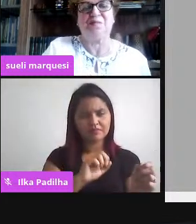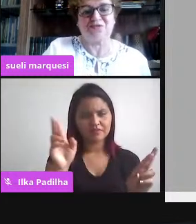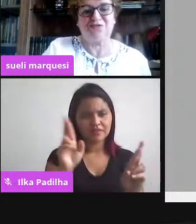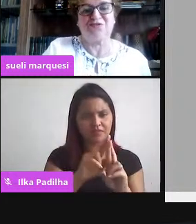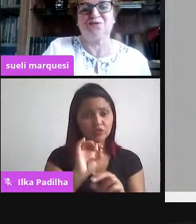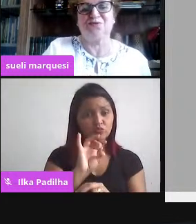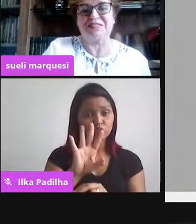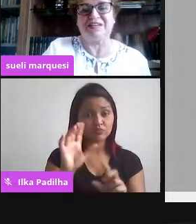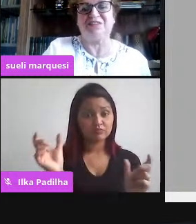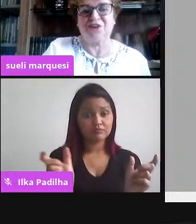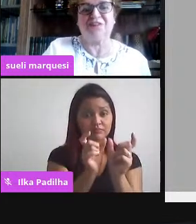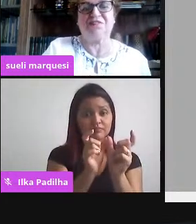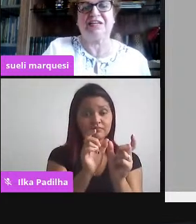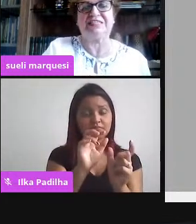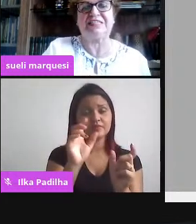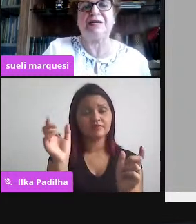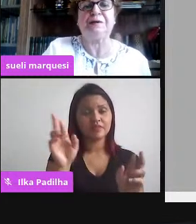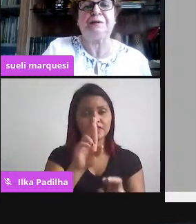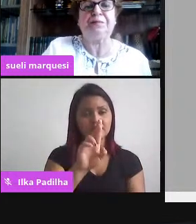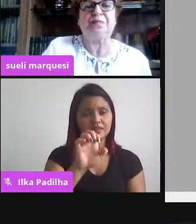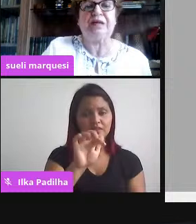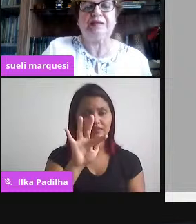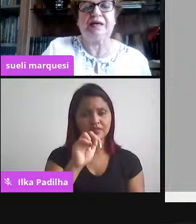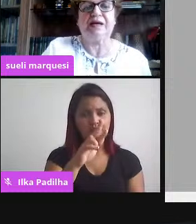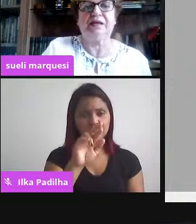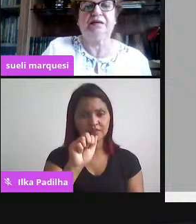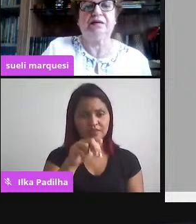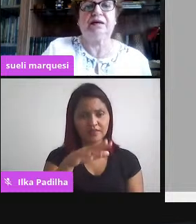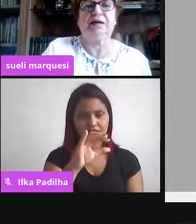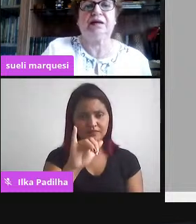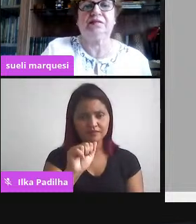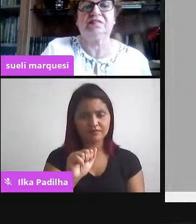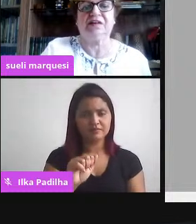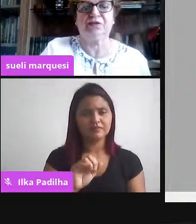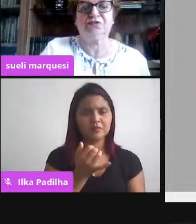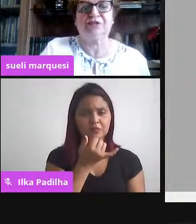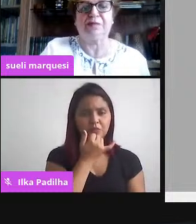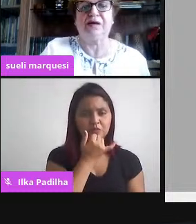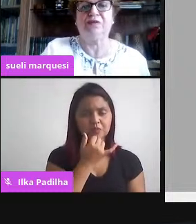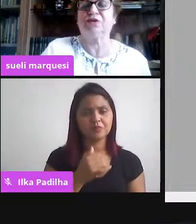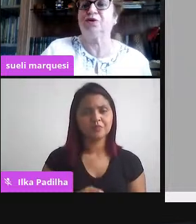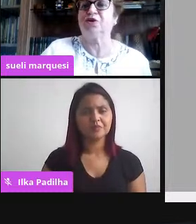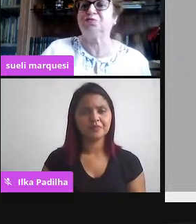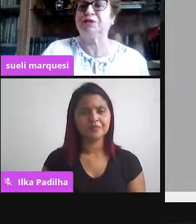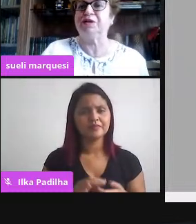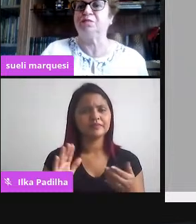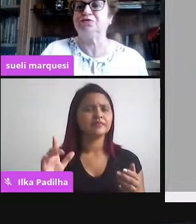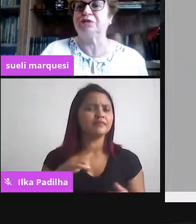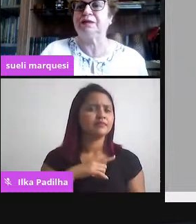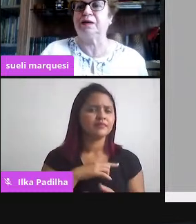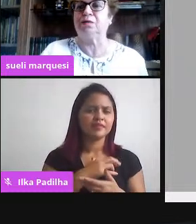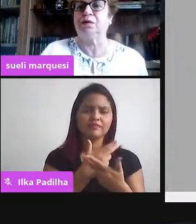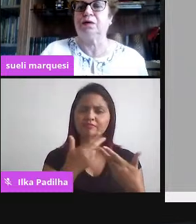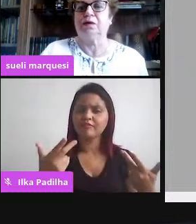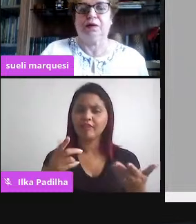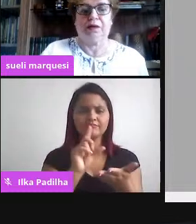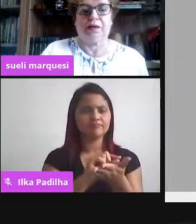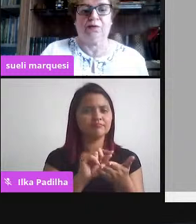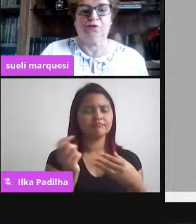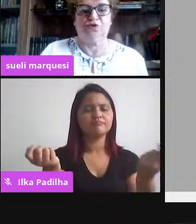referências, peço desculpas aí, só referências, né? E tem aí vários trabalhos que nós podemos,